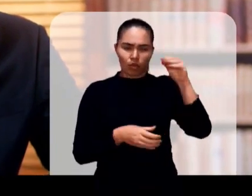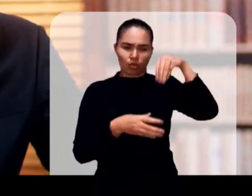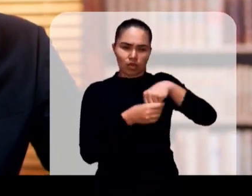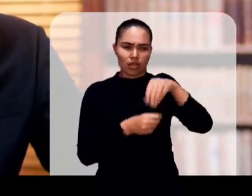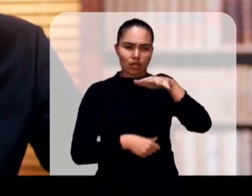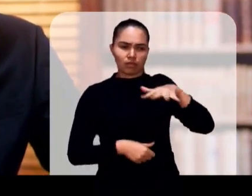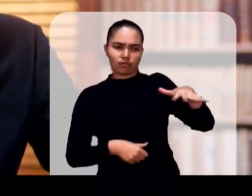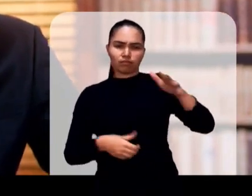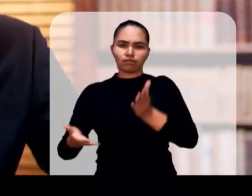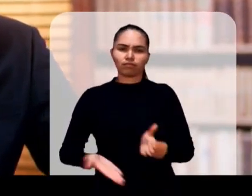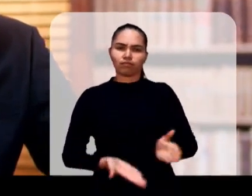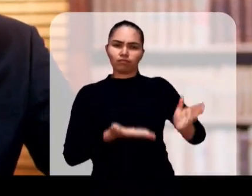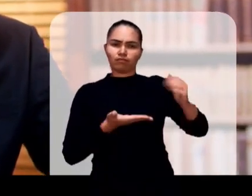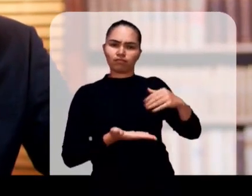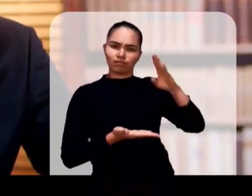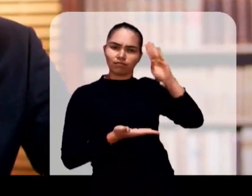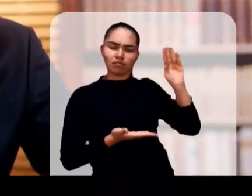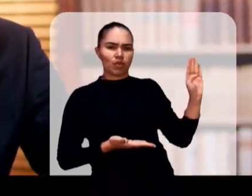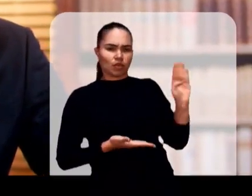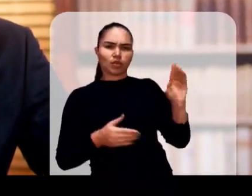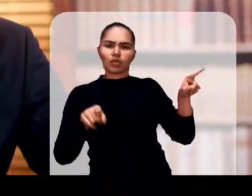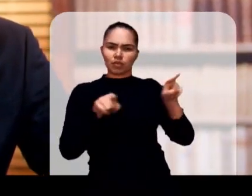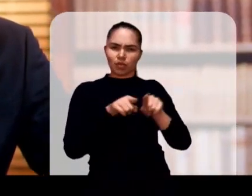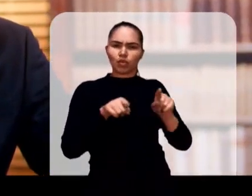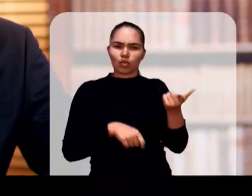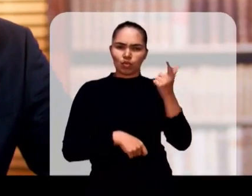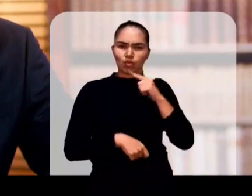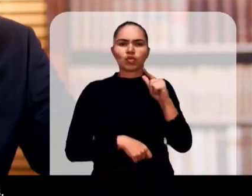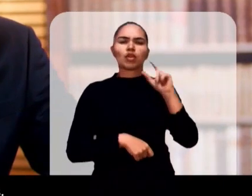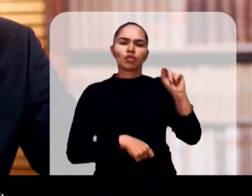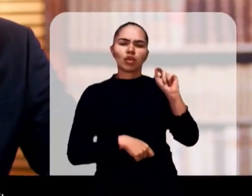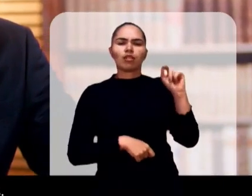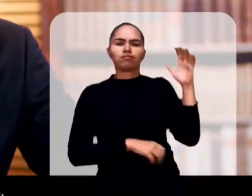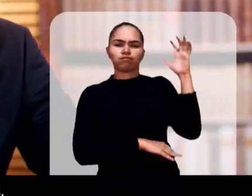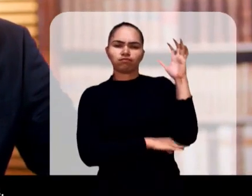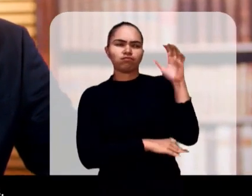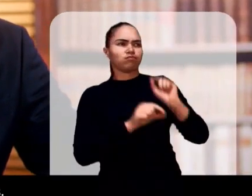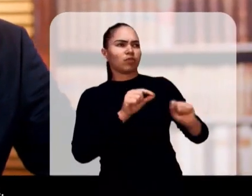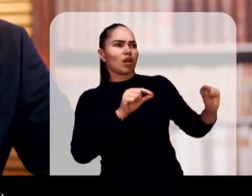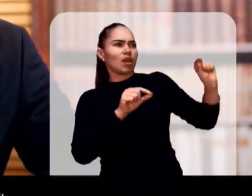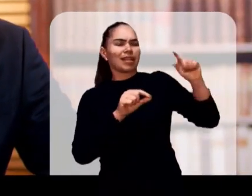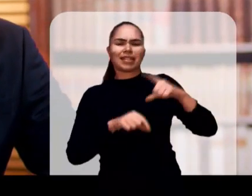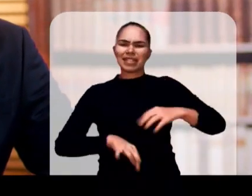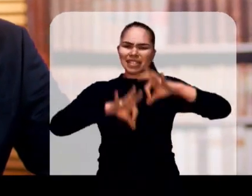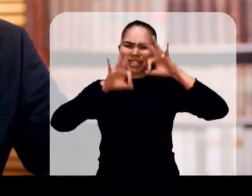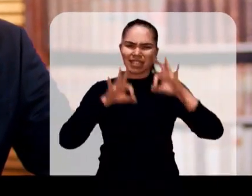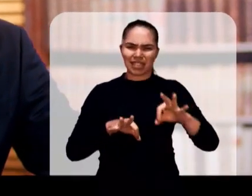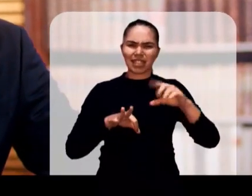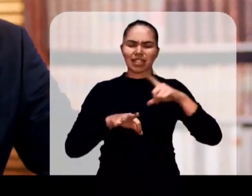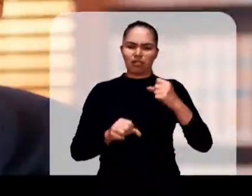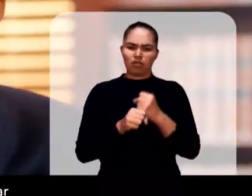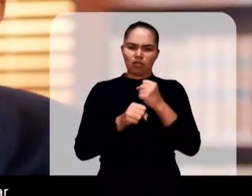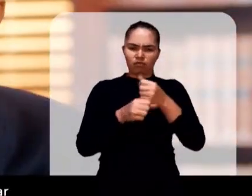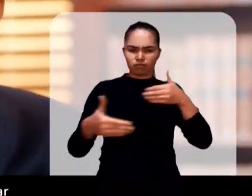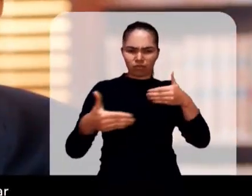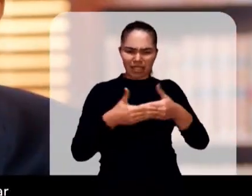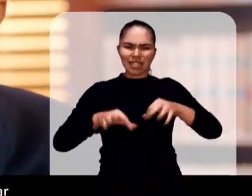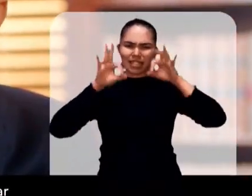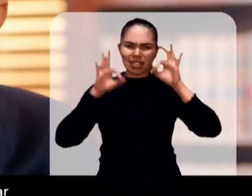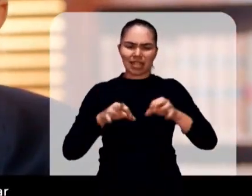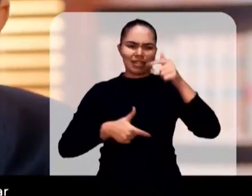Regional Polo da região Centro-Sul, da região do Maciço de Baturité e da região de Crateús e Amuns. E tenha certeza,